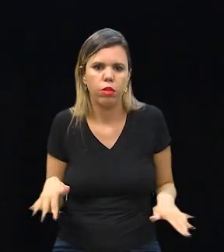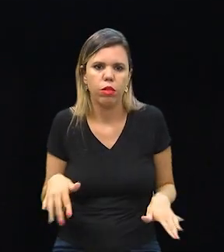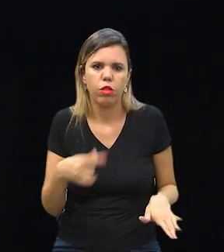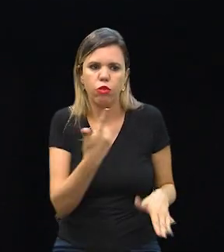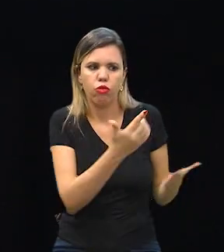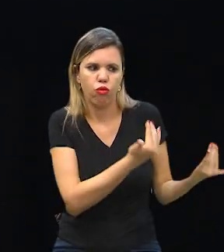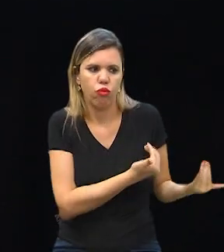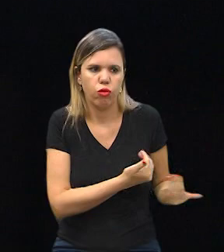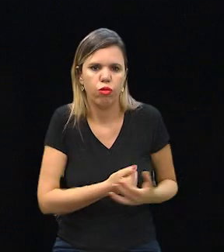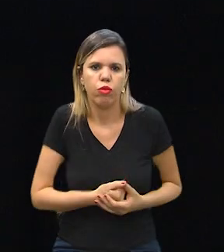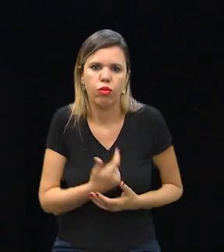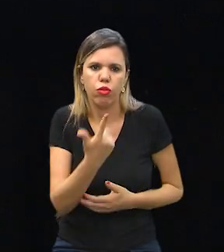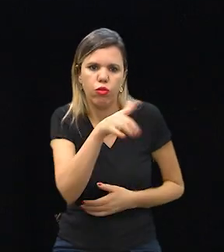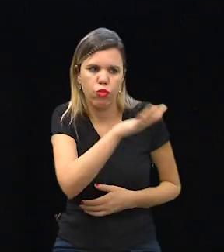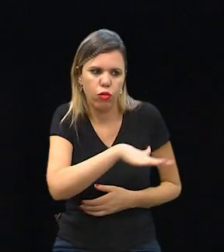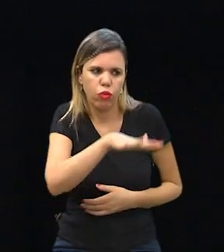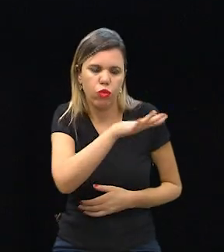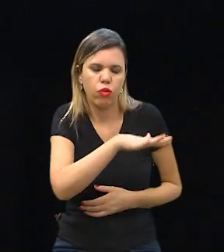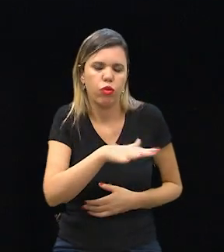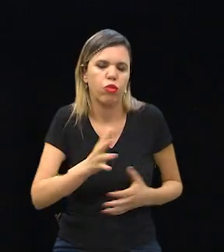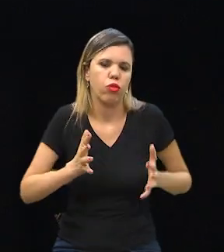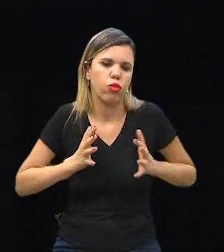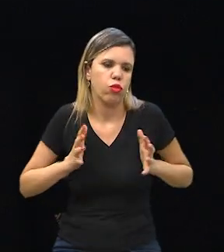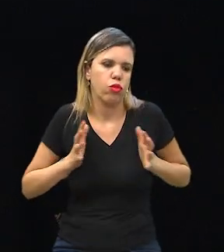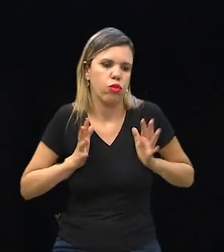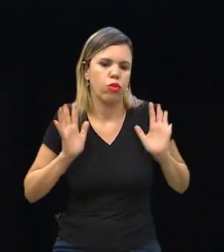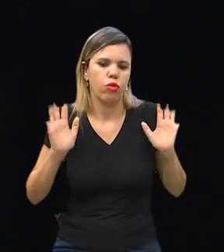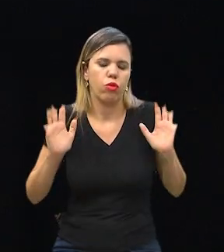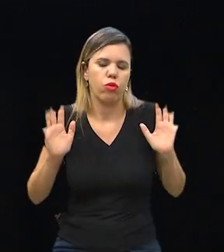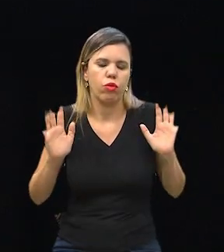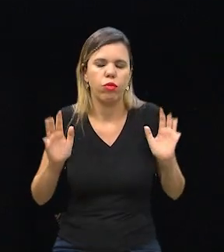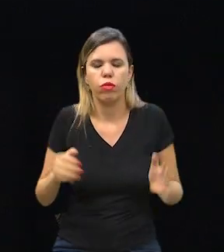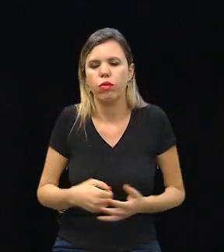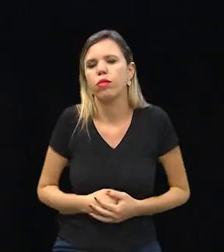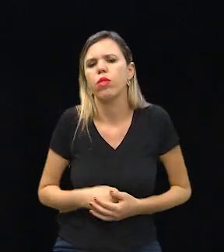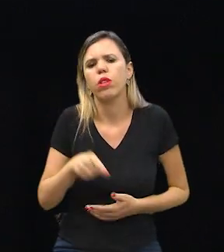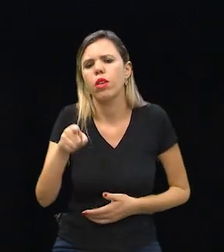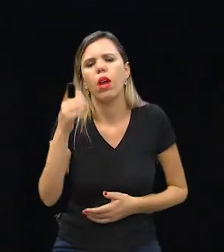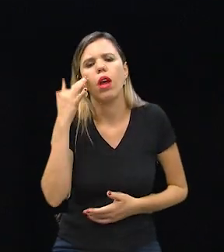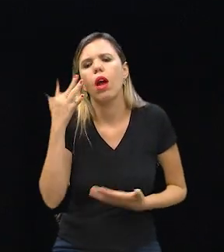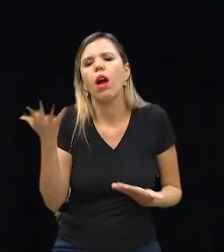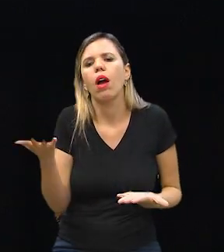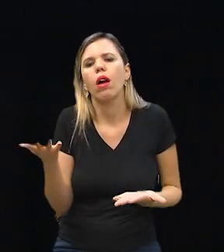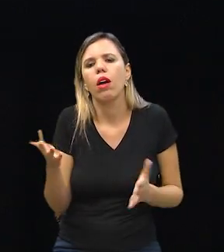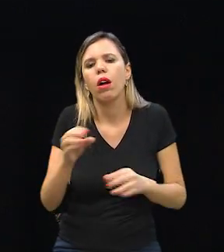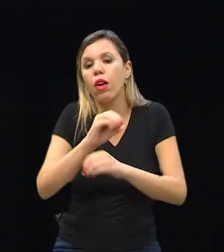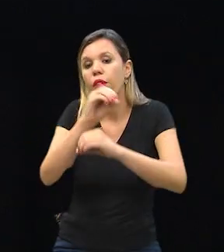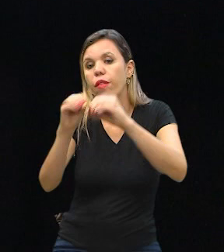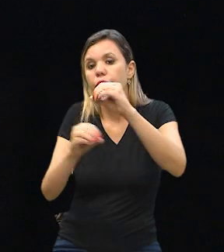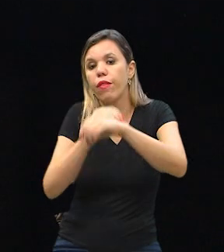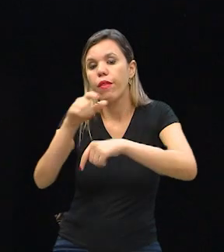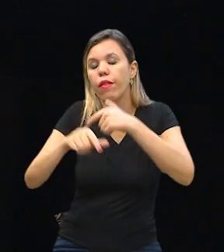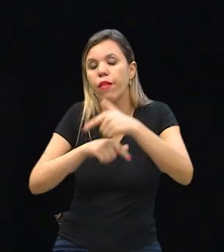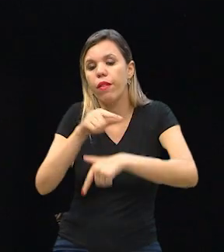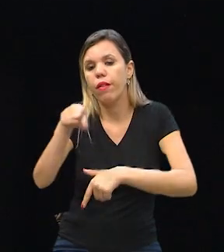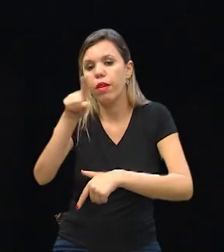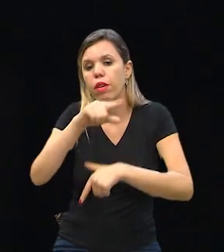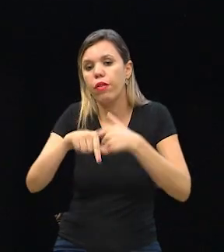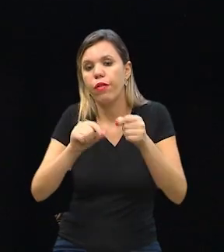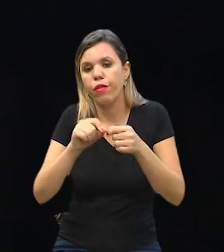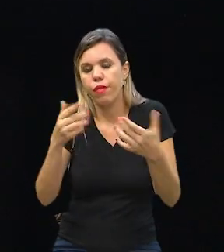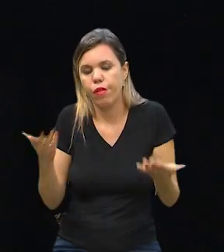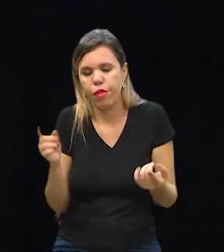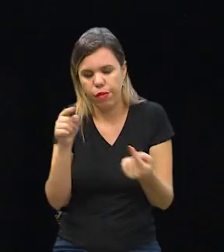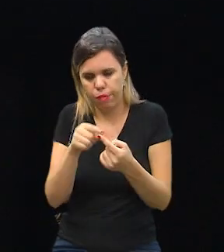mas que isso não é para você, é para um jovem da classe média alta. Como que a FEAC